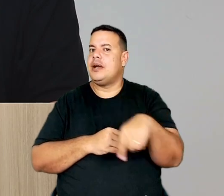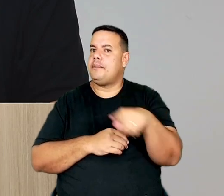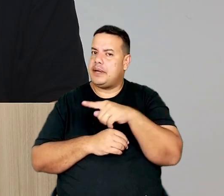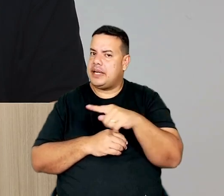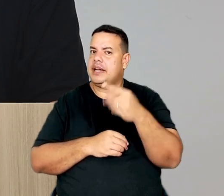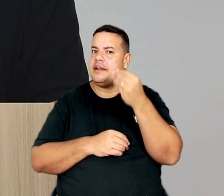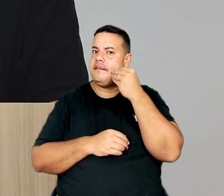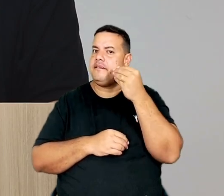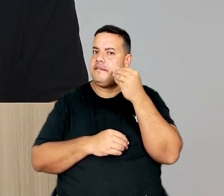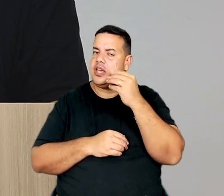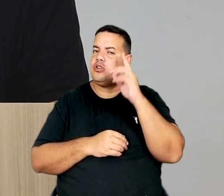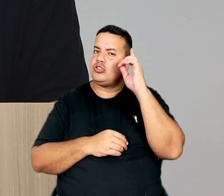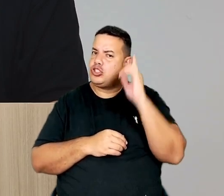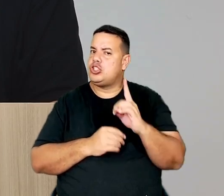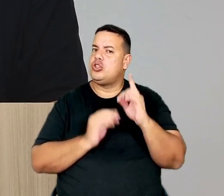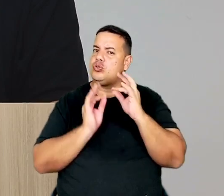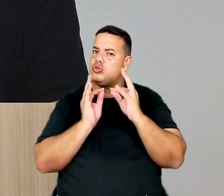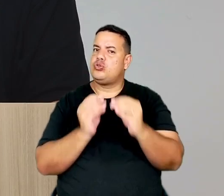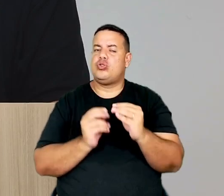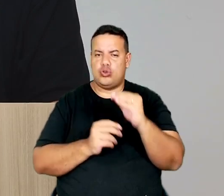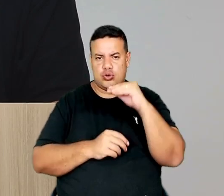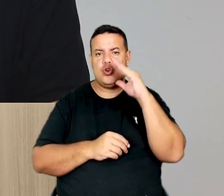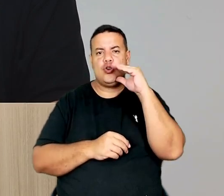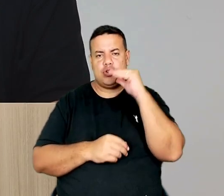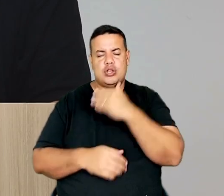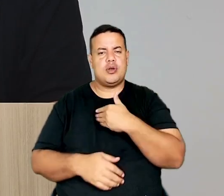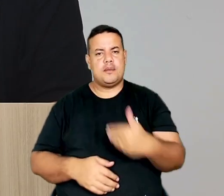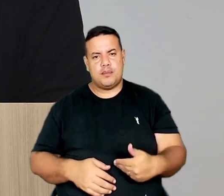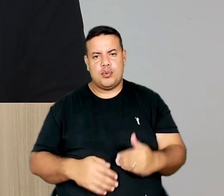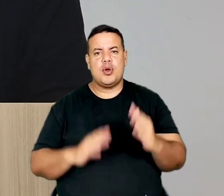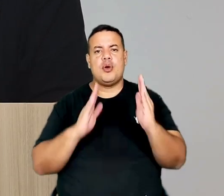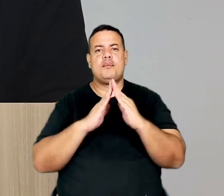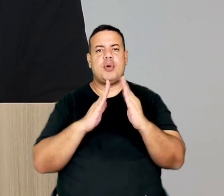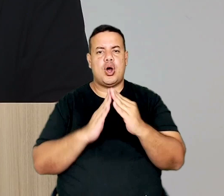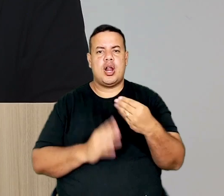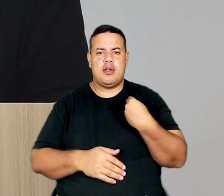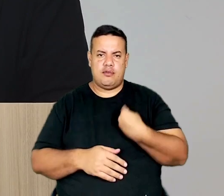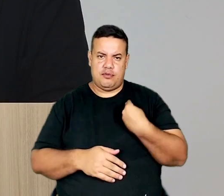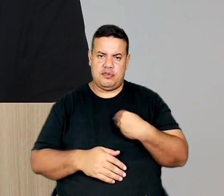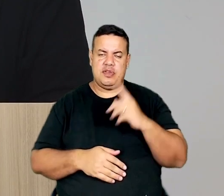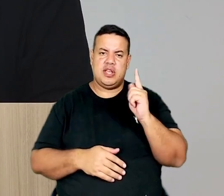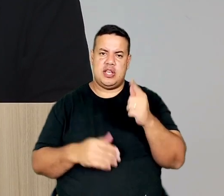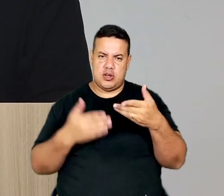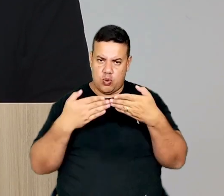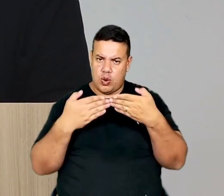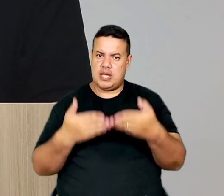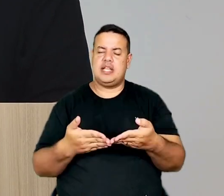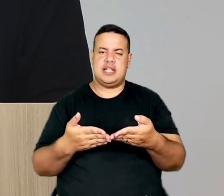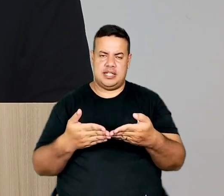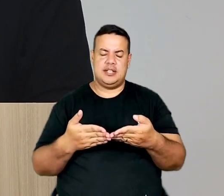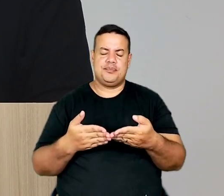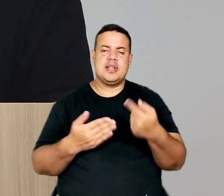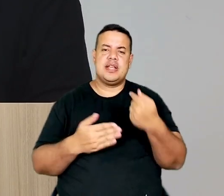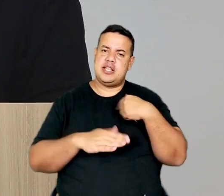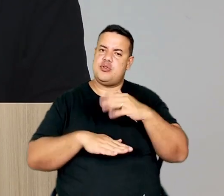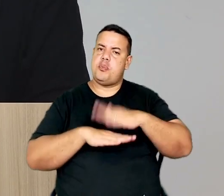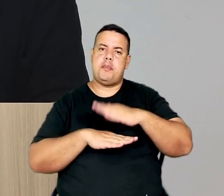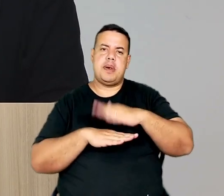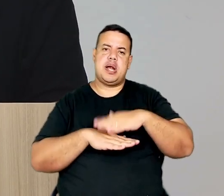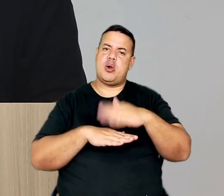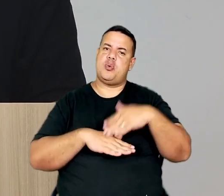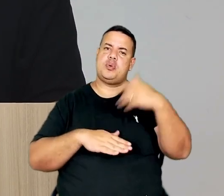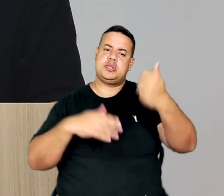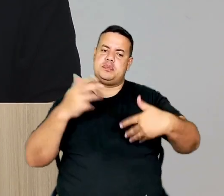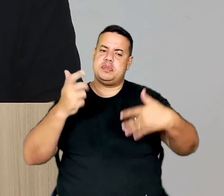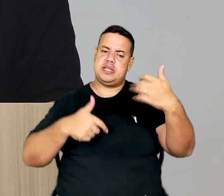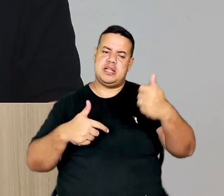serviços públicos, igual quem mora aqui em Guaíra, na sede. Né? Então, seriam essas aí as minhas... Ah, falar que esqueci